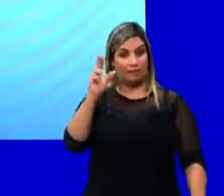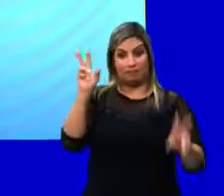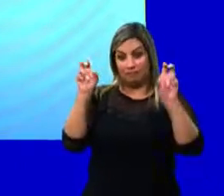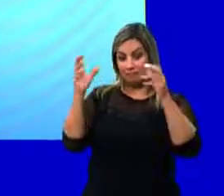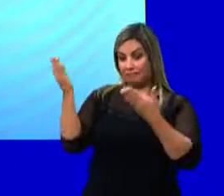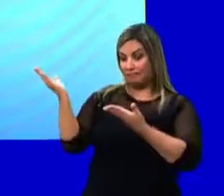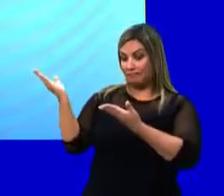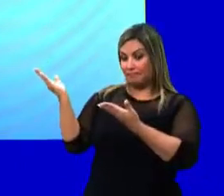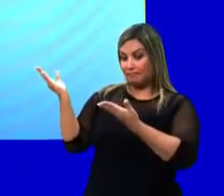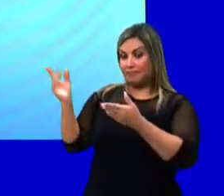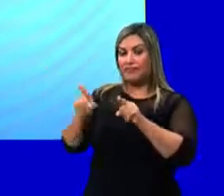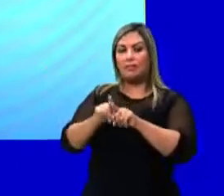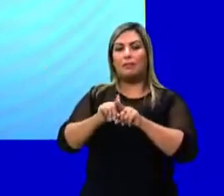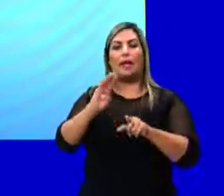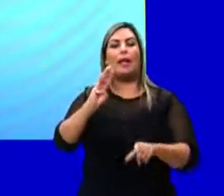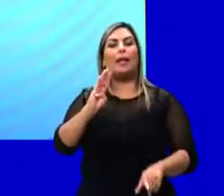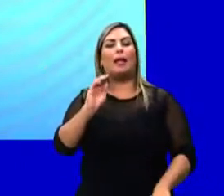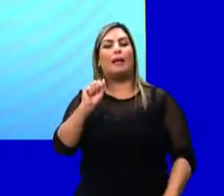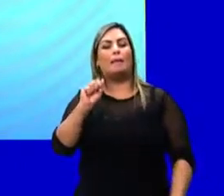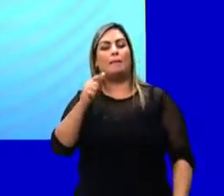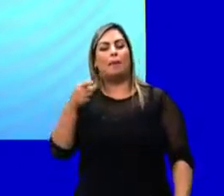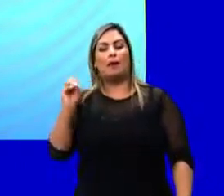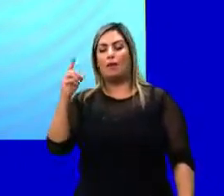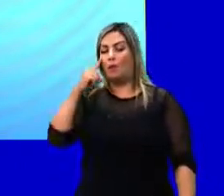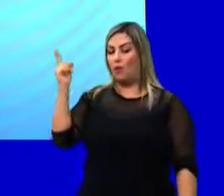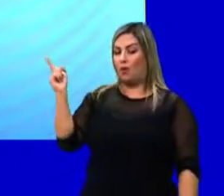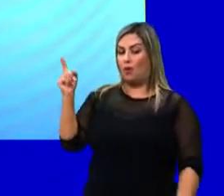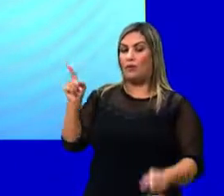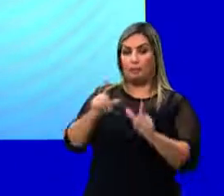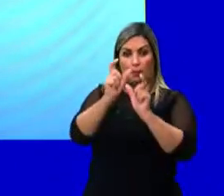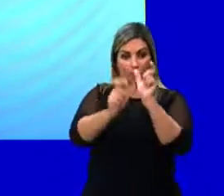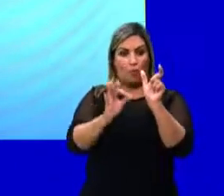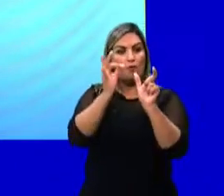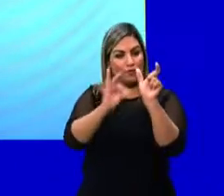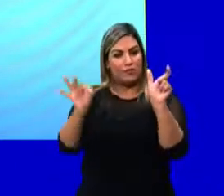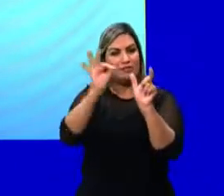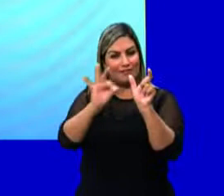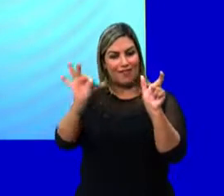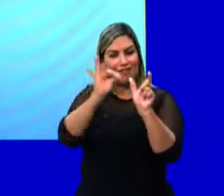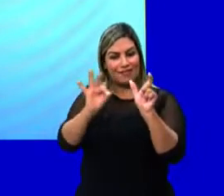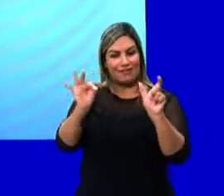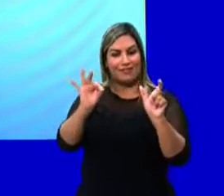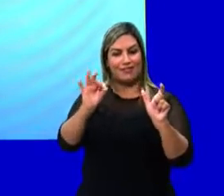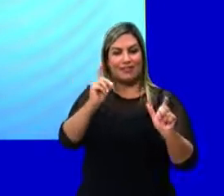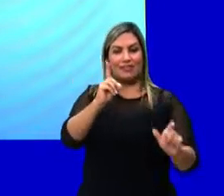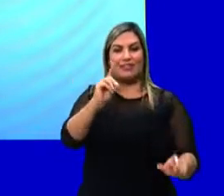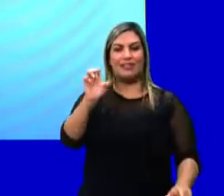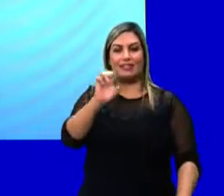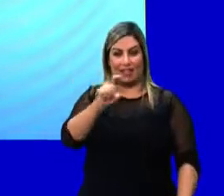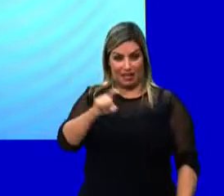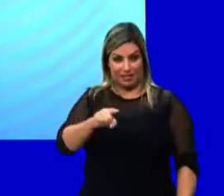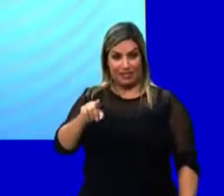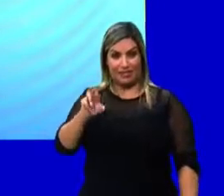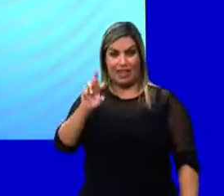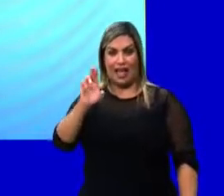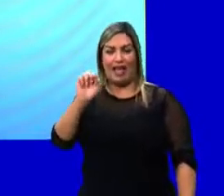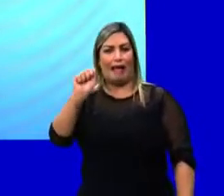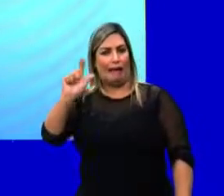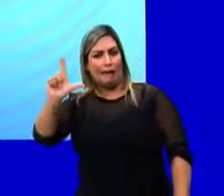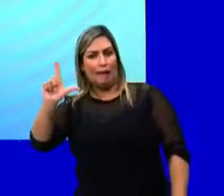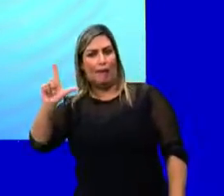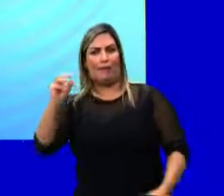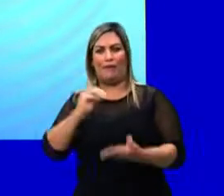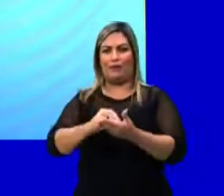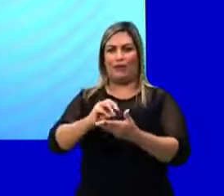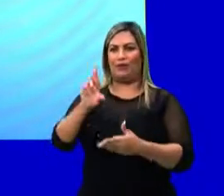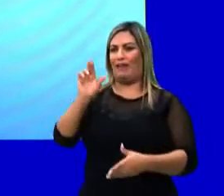prantar. Temos também a variedade morfossintáticos, 10 real, né? Nós não usamos o